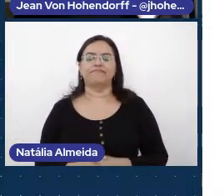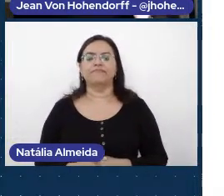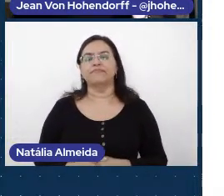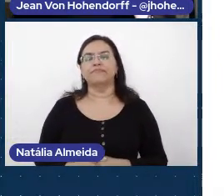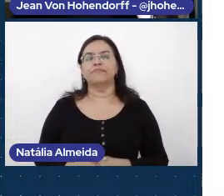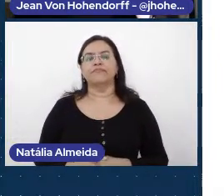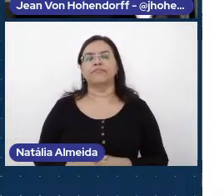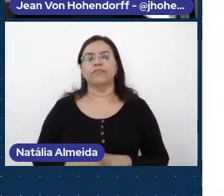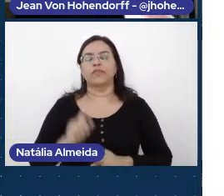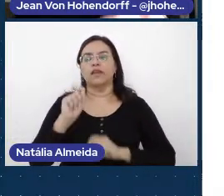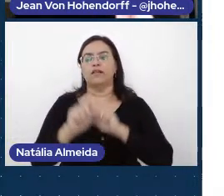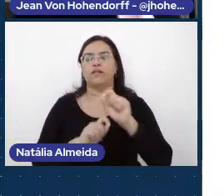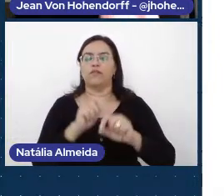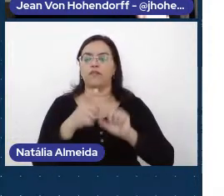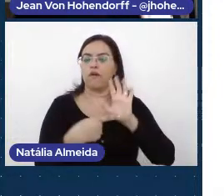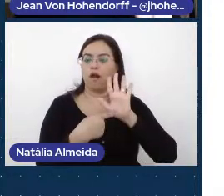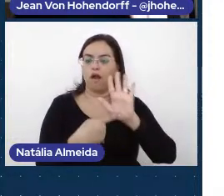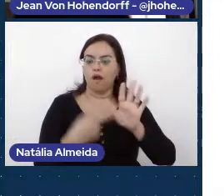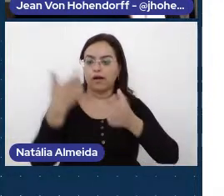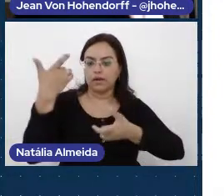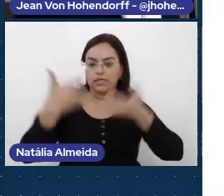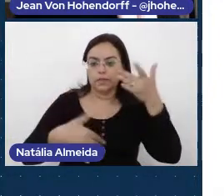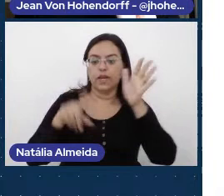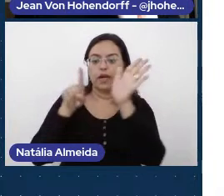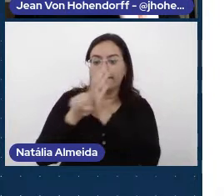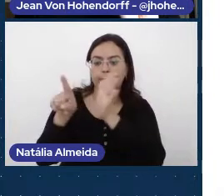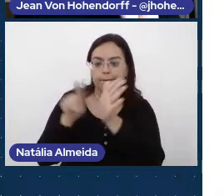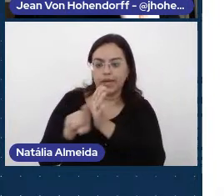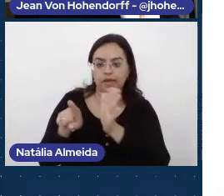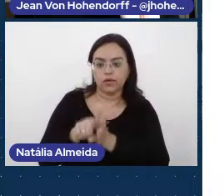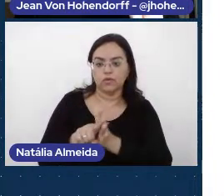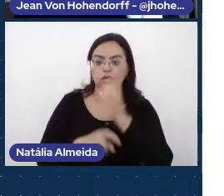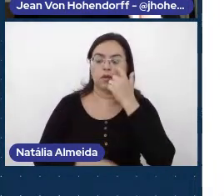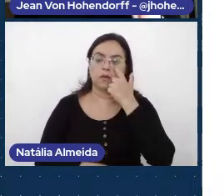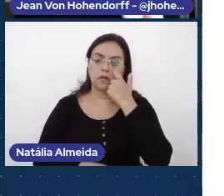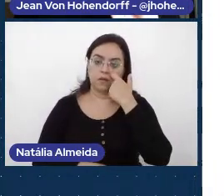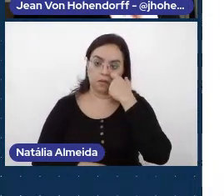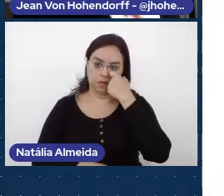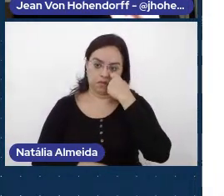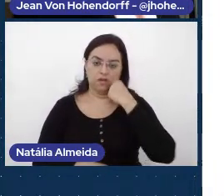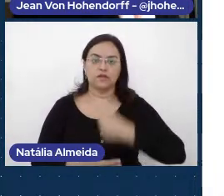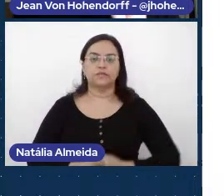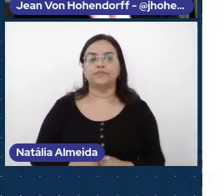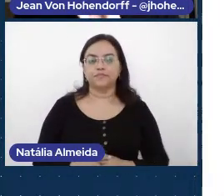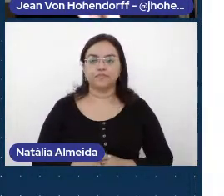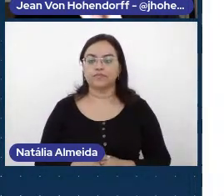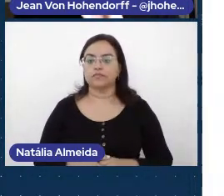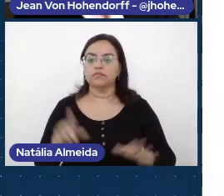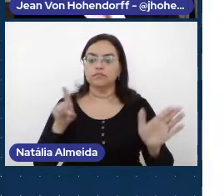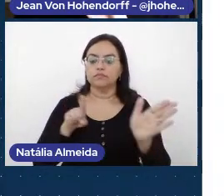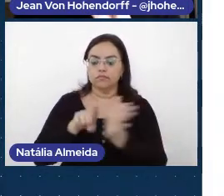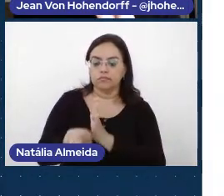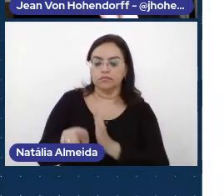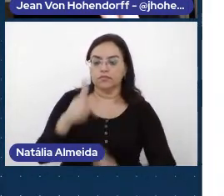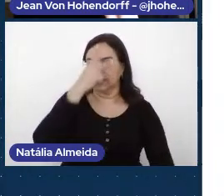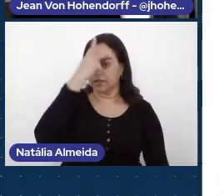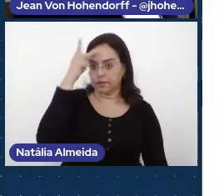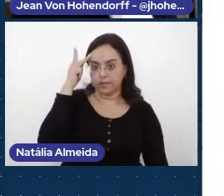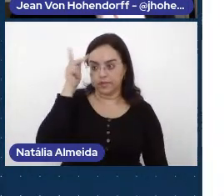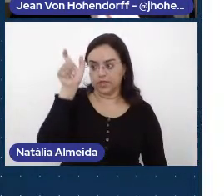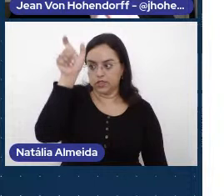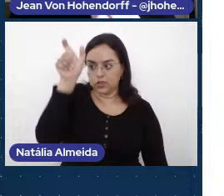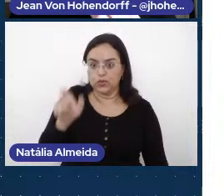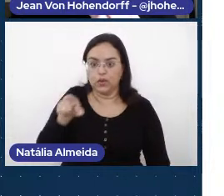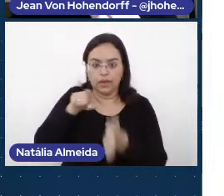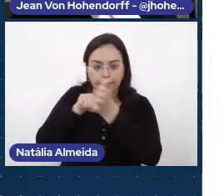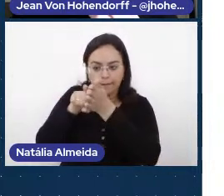aí publicações que vão falar de perguntas que o pesquisador, a pessoa pesquisadora, faz para ver se